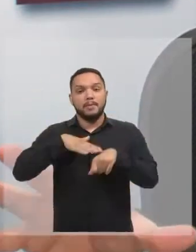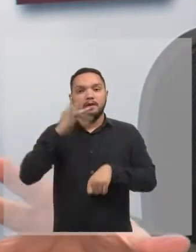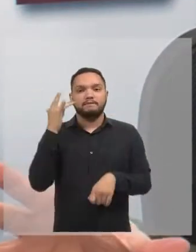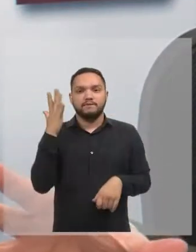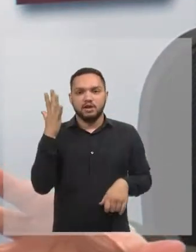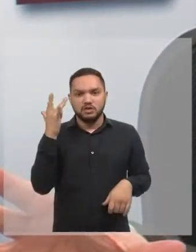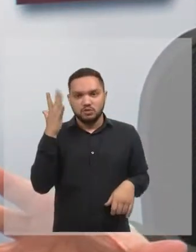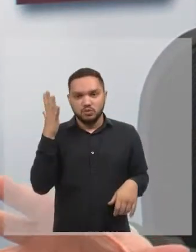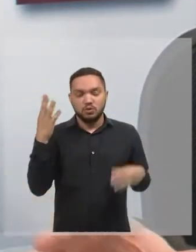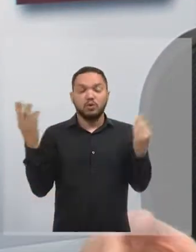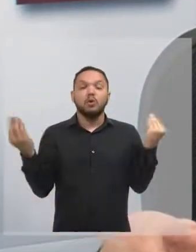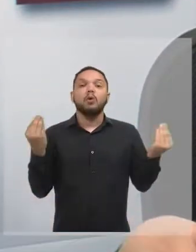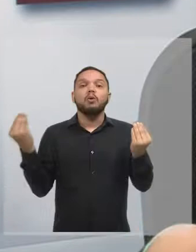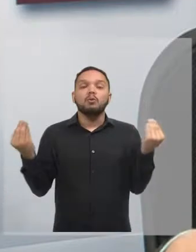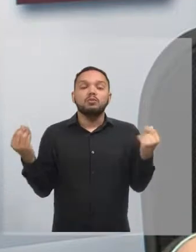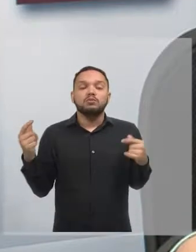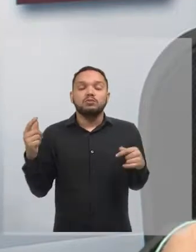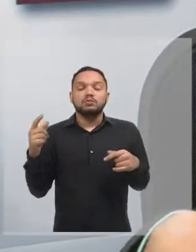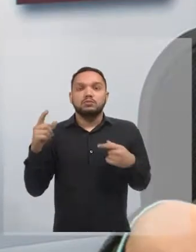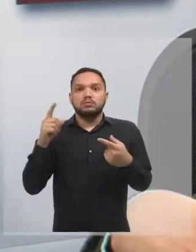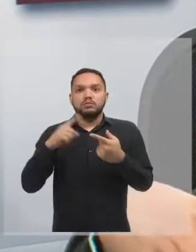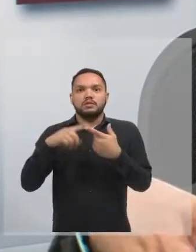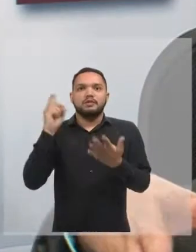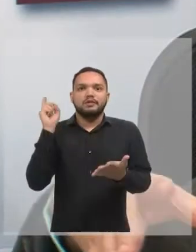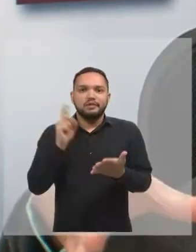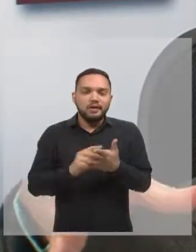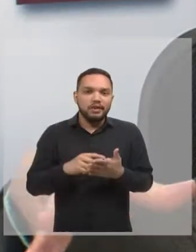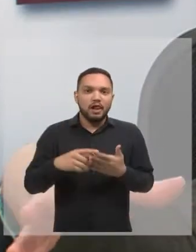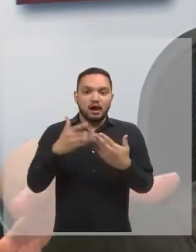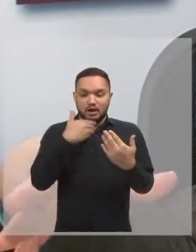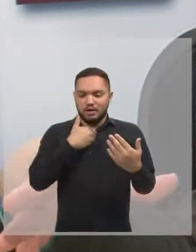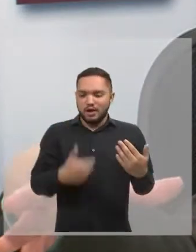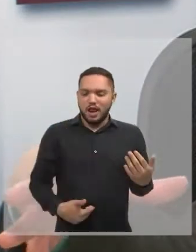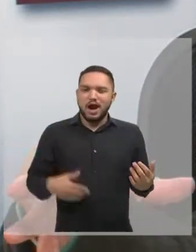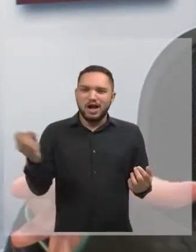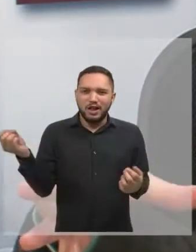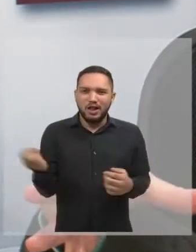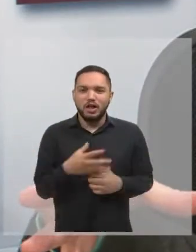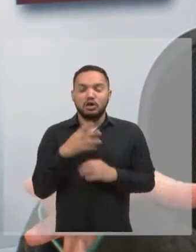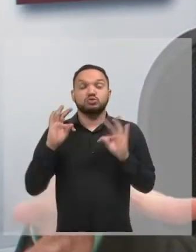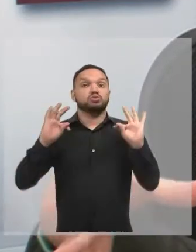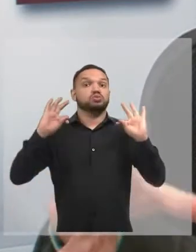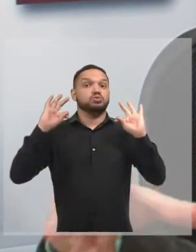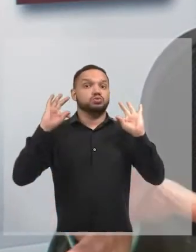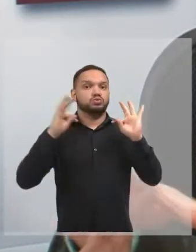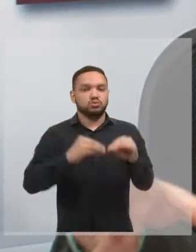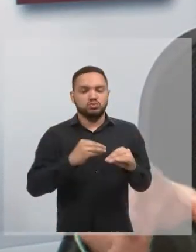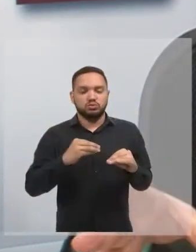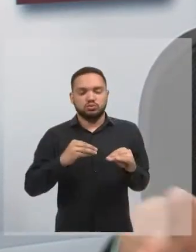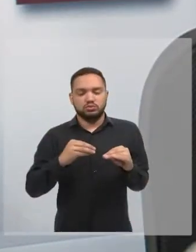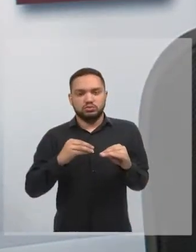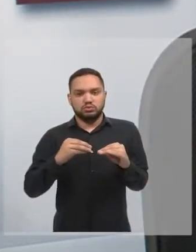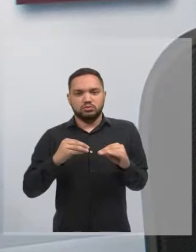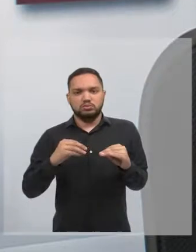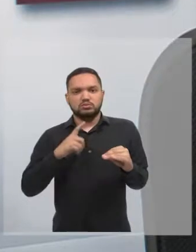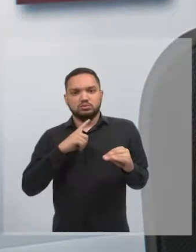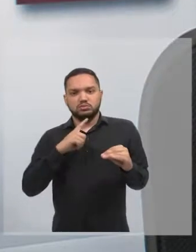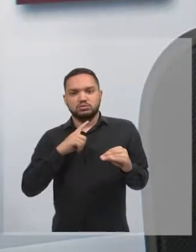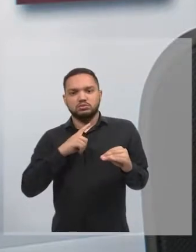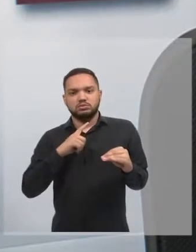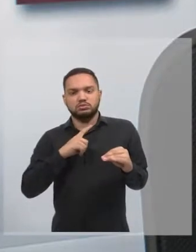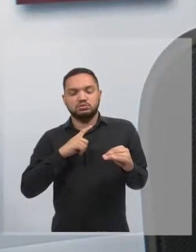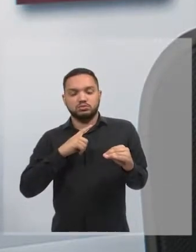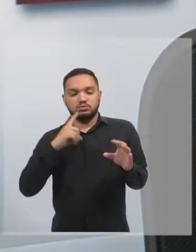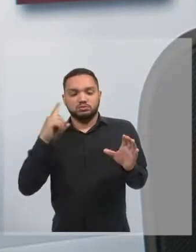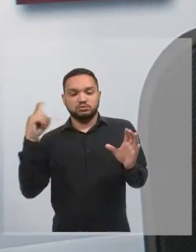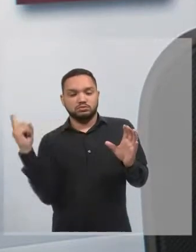Paulo? Porque literalmente os governadores, não, todos eles literalmente fizeram parte